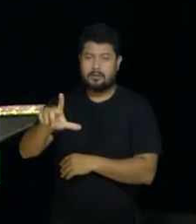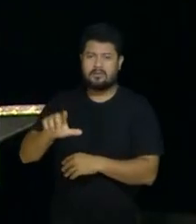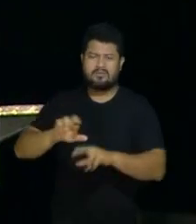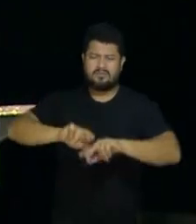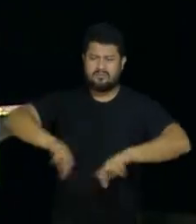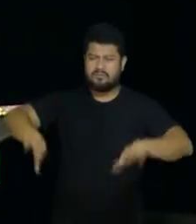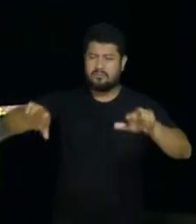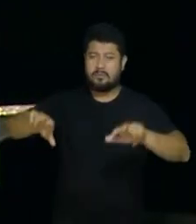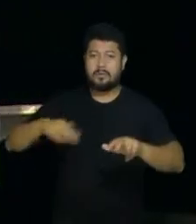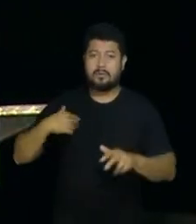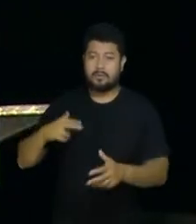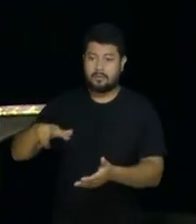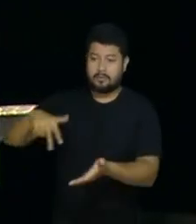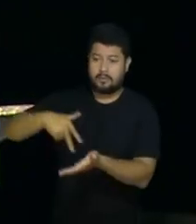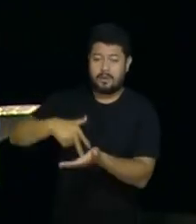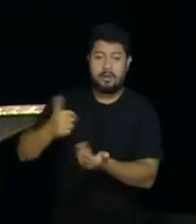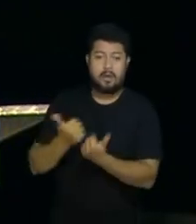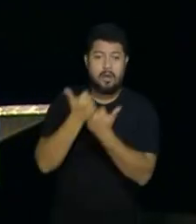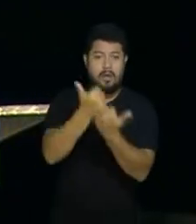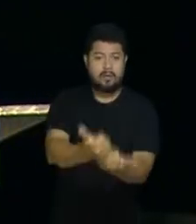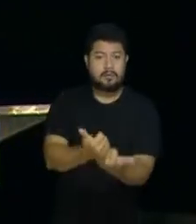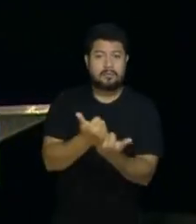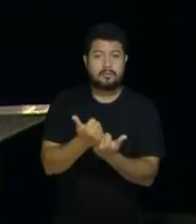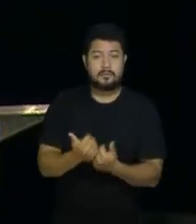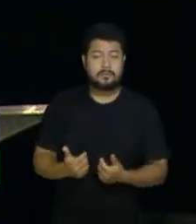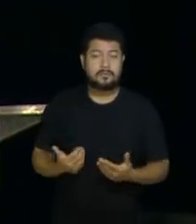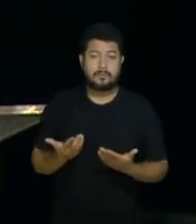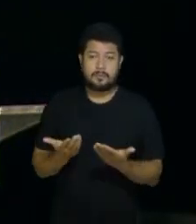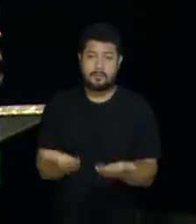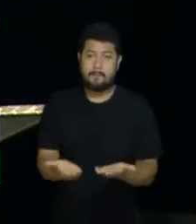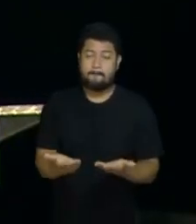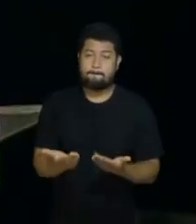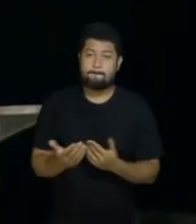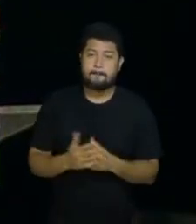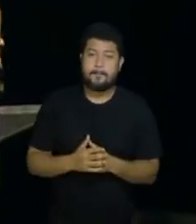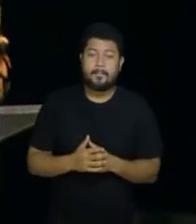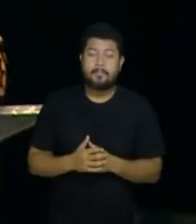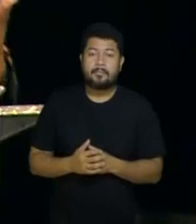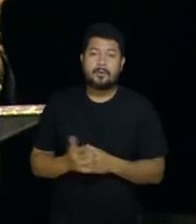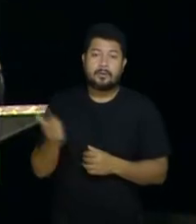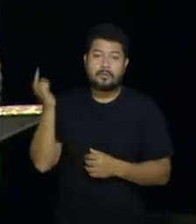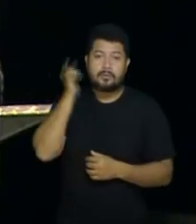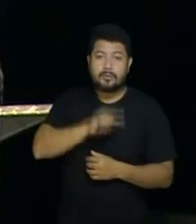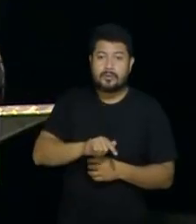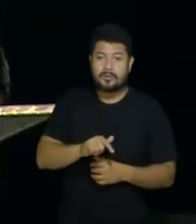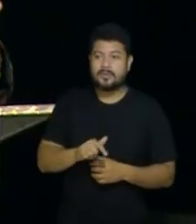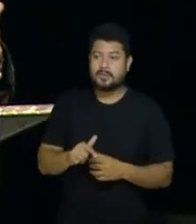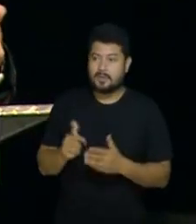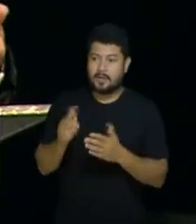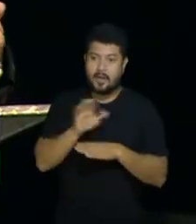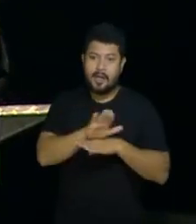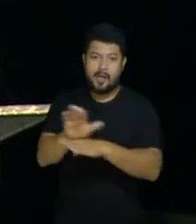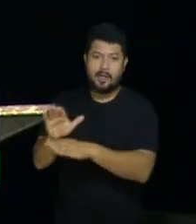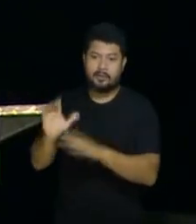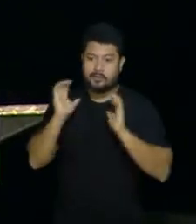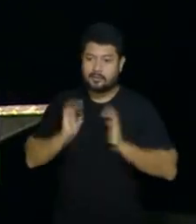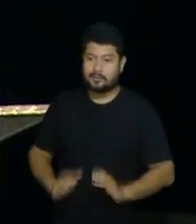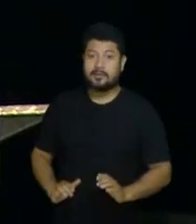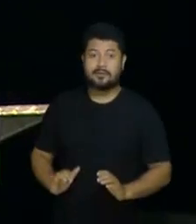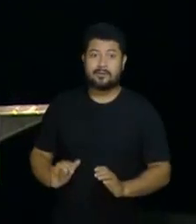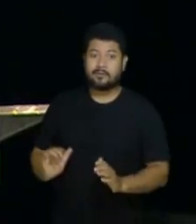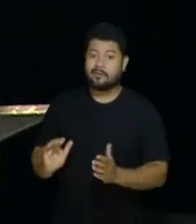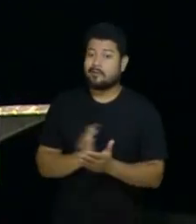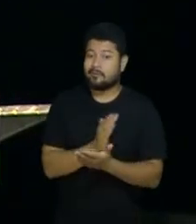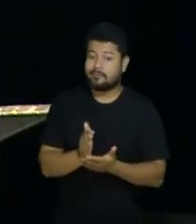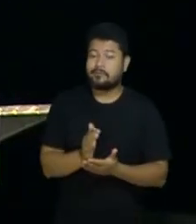que de fato têm contribuído de forma muito significativa para alcançar o cidadão onde o poder público não chega. E